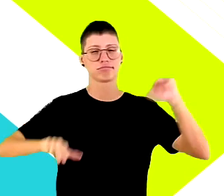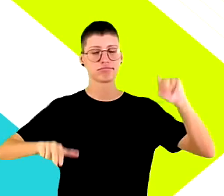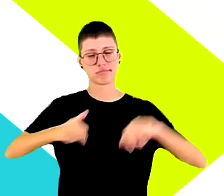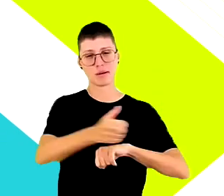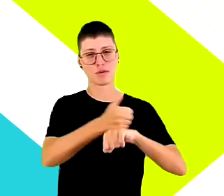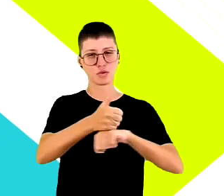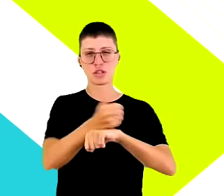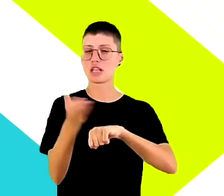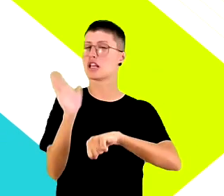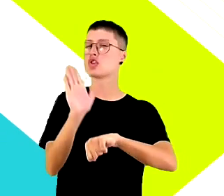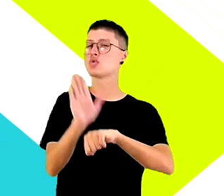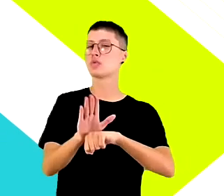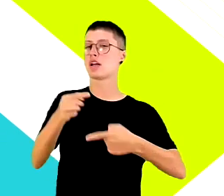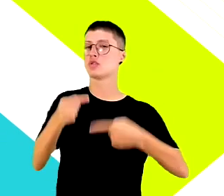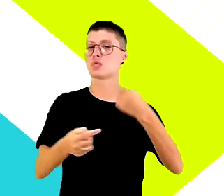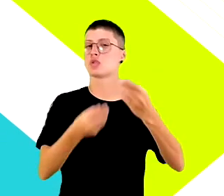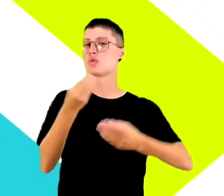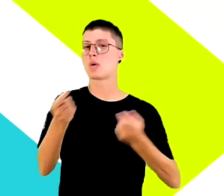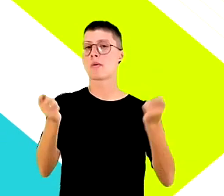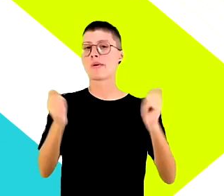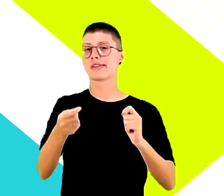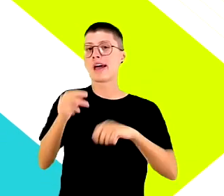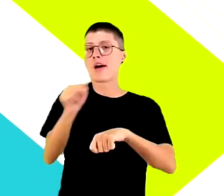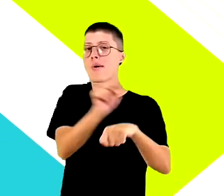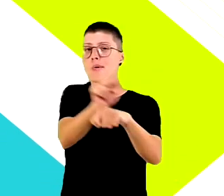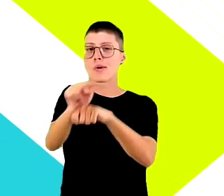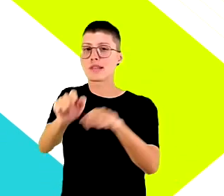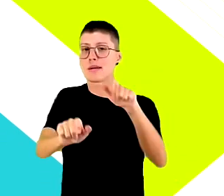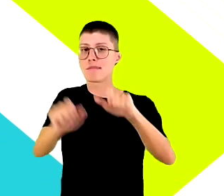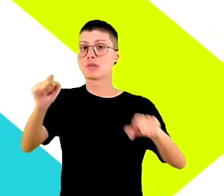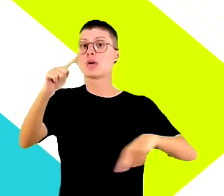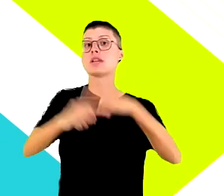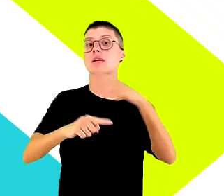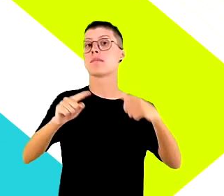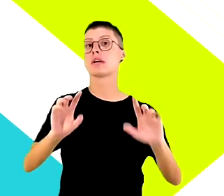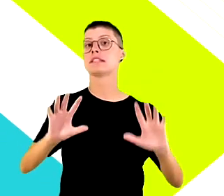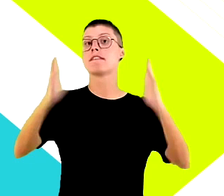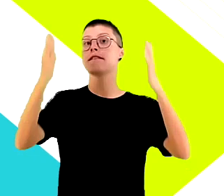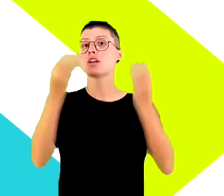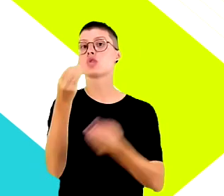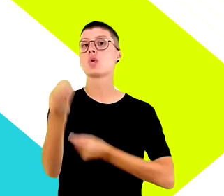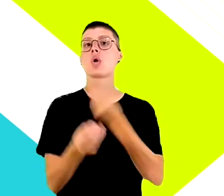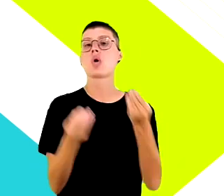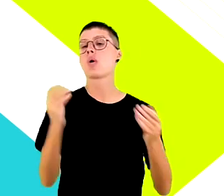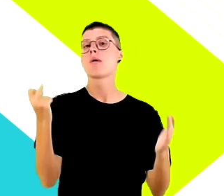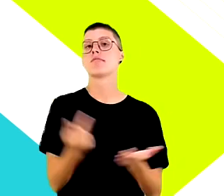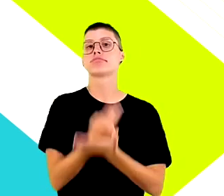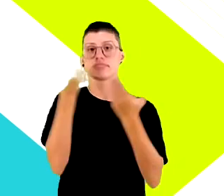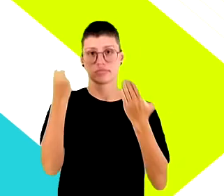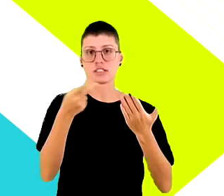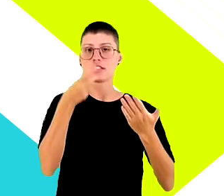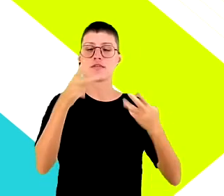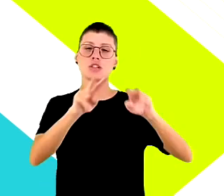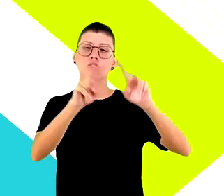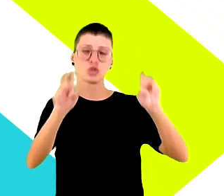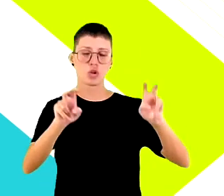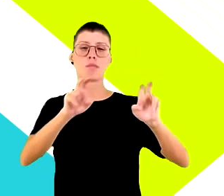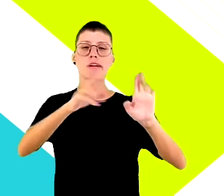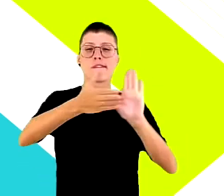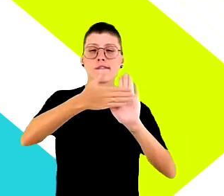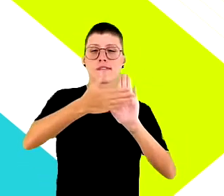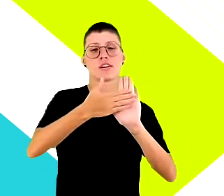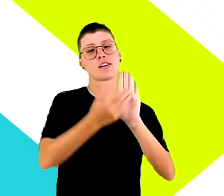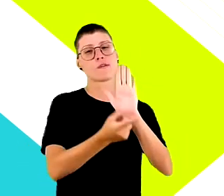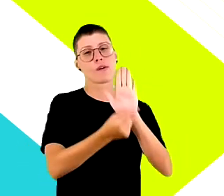pode cuidar das pessoas que estão internadas, e depois o pós-evento, que aí a gente já está falando de custo mesmo, né? Avaliação se aquilo que a